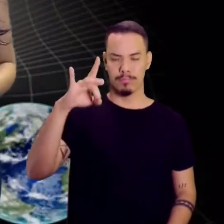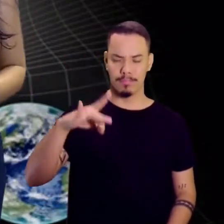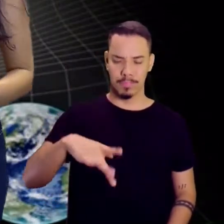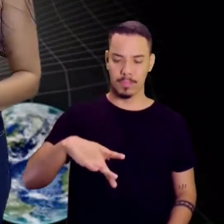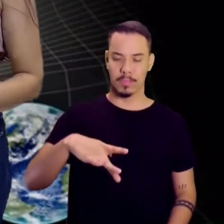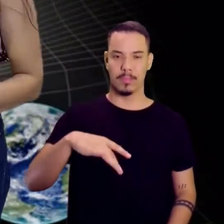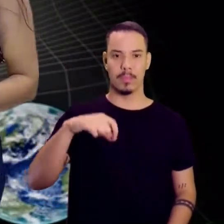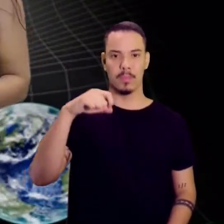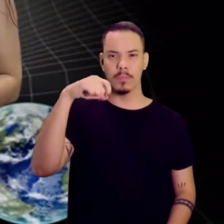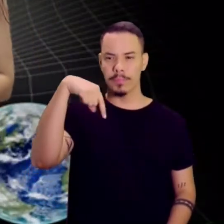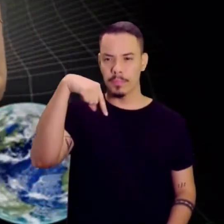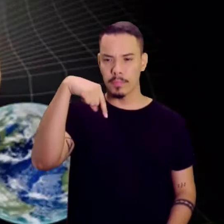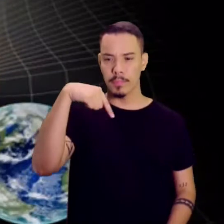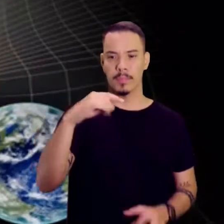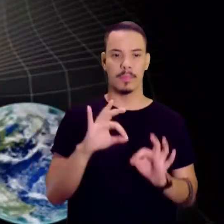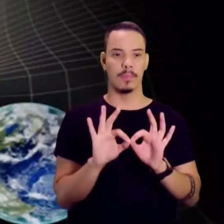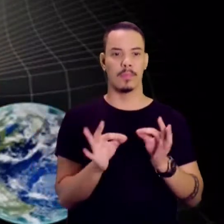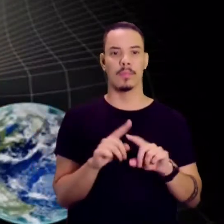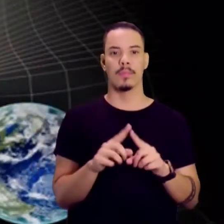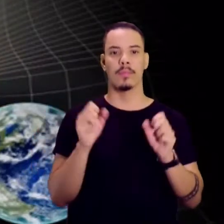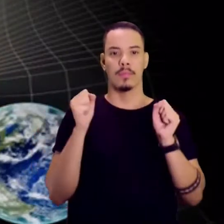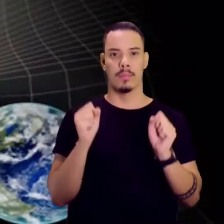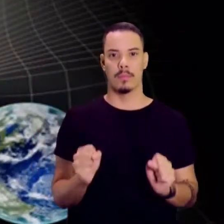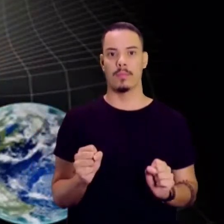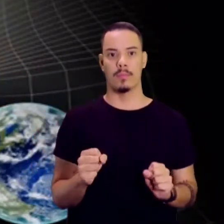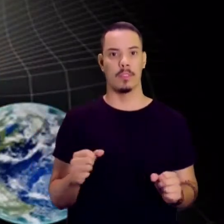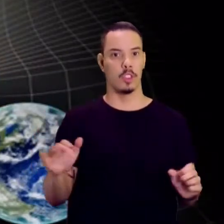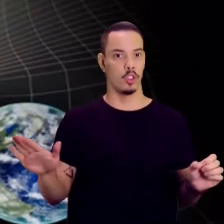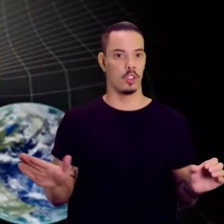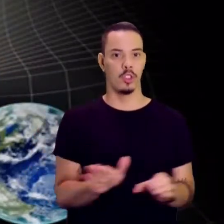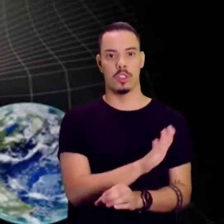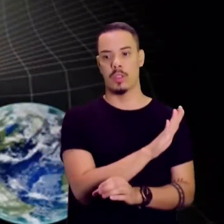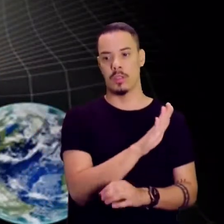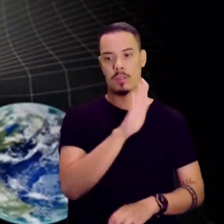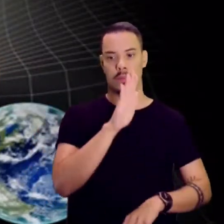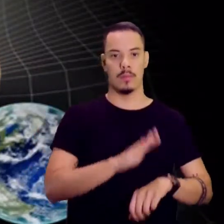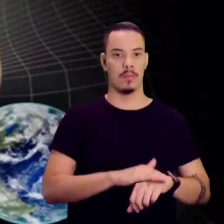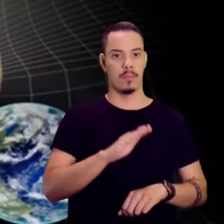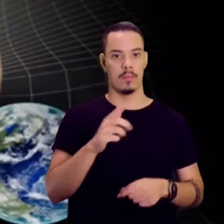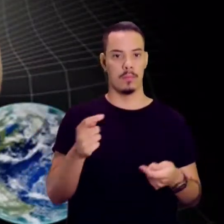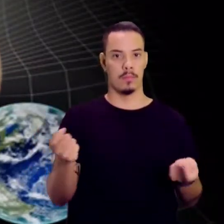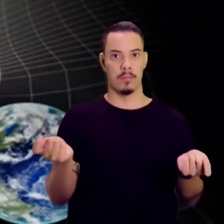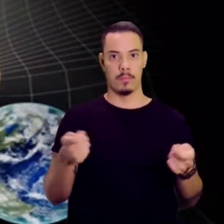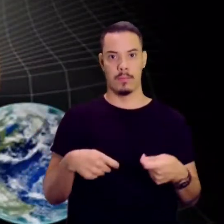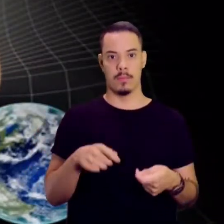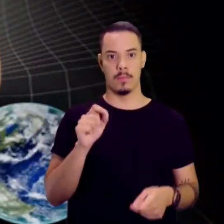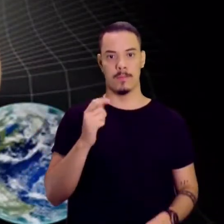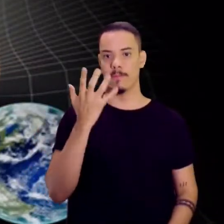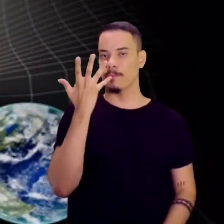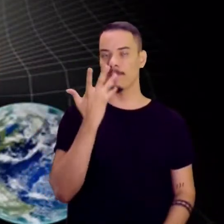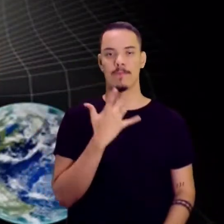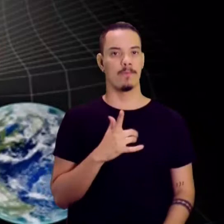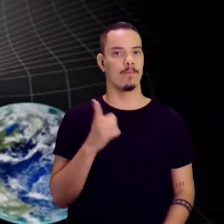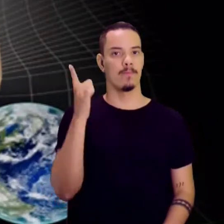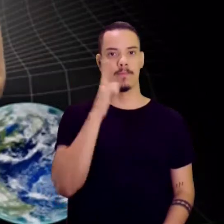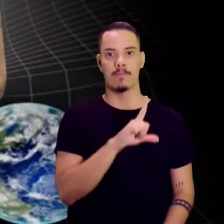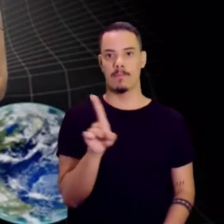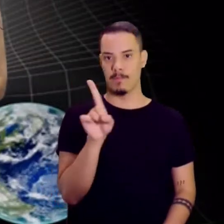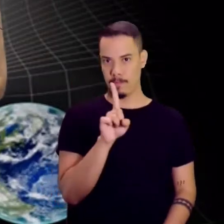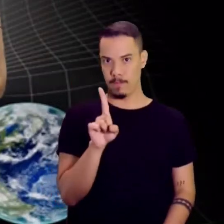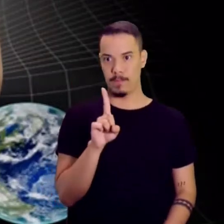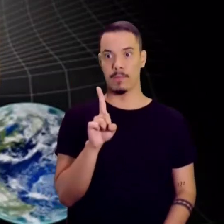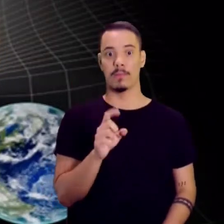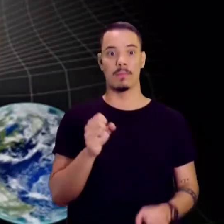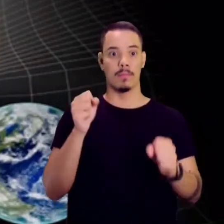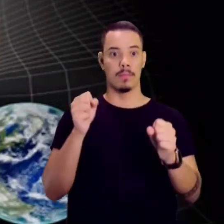d'água, e levar para outro lugar. Mas o balde cheio de água é bem possível que essa criança de 5 anos não conseguiria. Exatamente. Então,